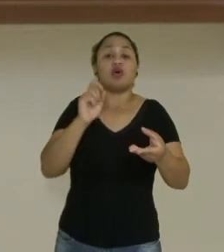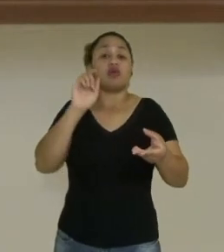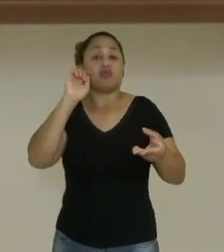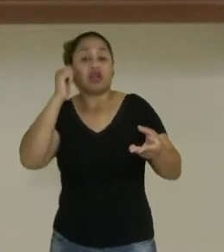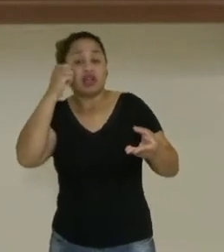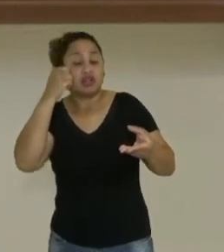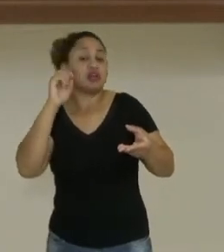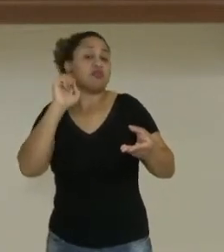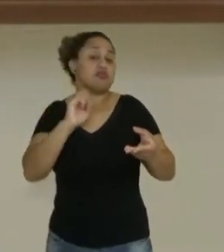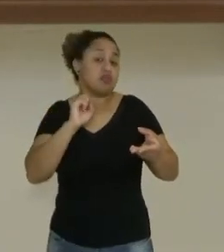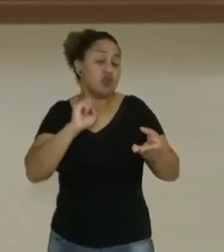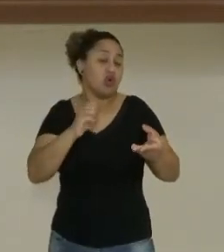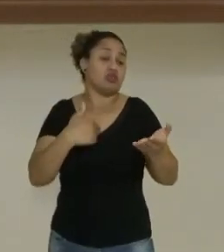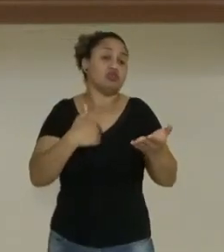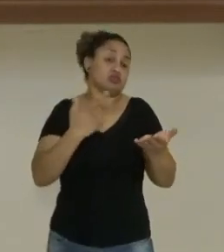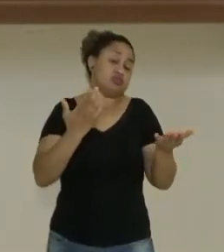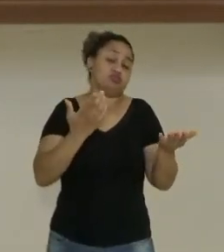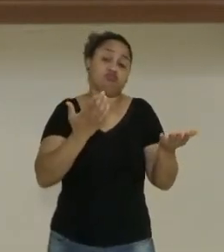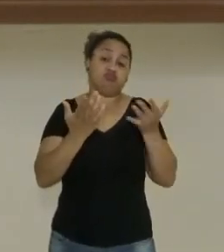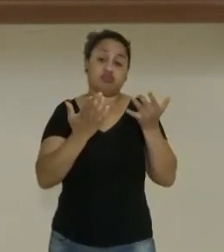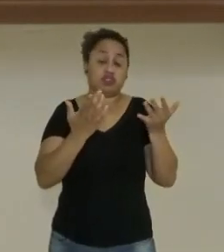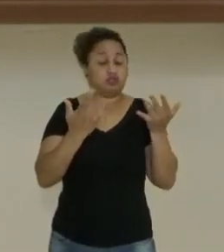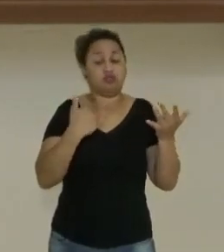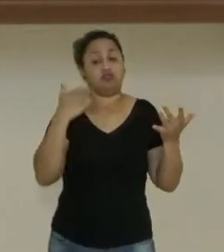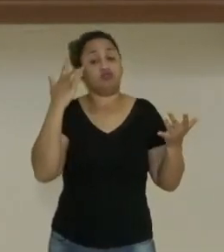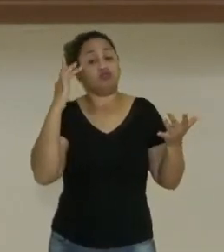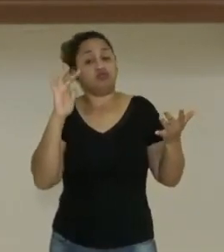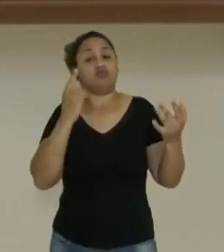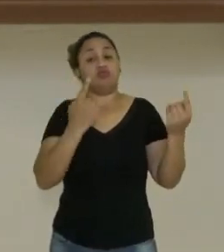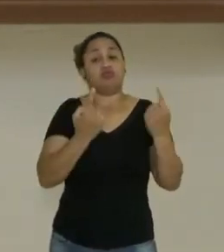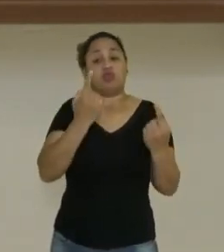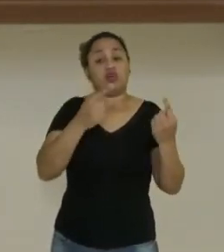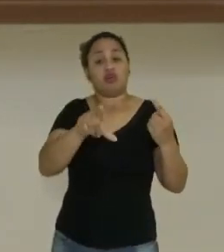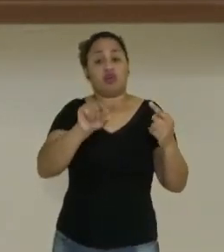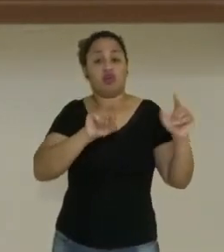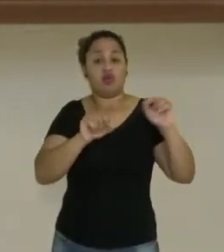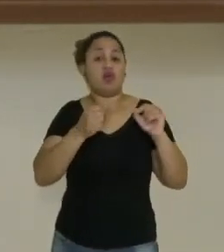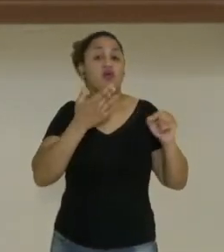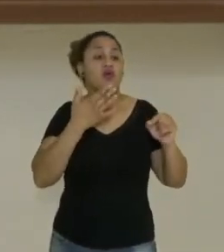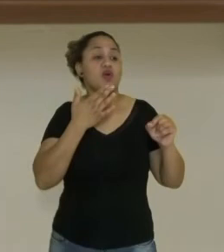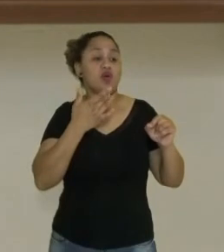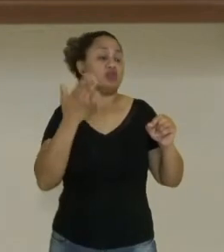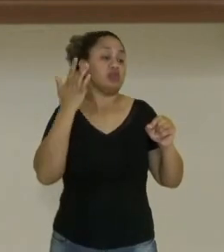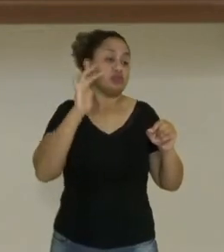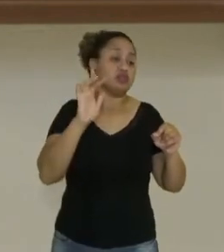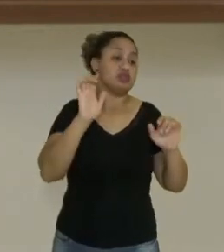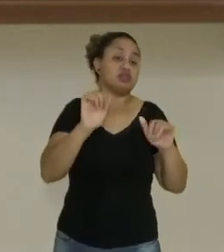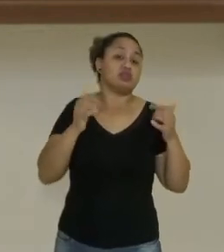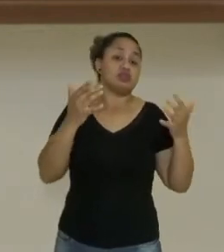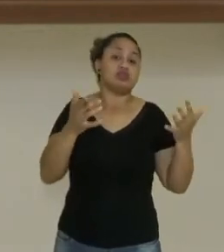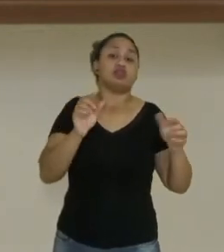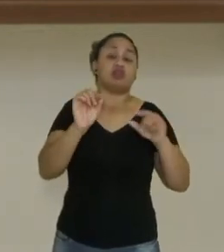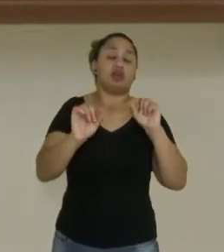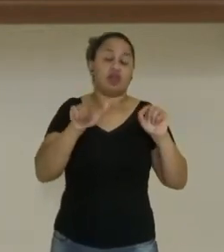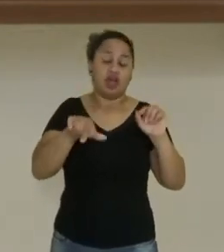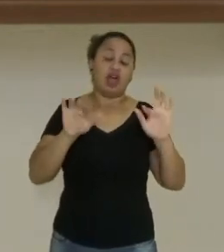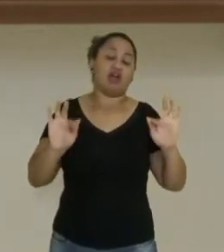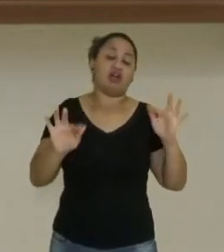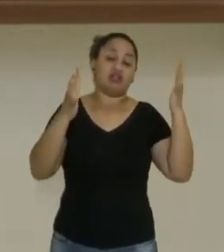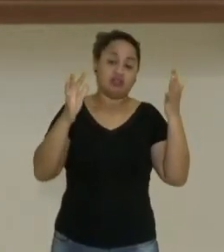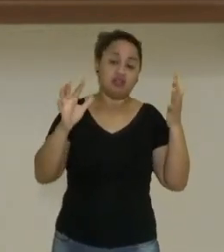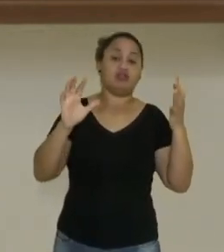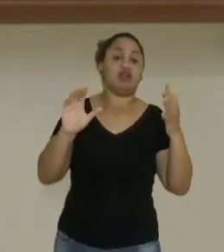a preta, né? E assim, então, não é possível prever. Se não é possível prever, logo eu tenho um